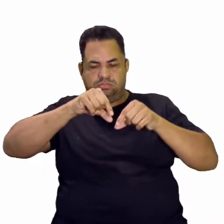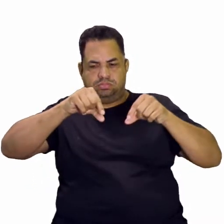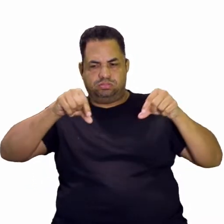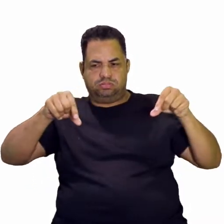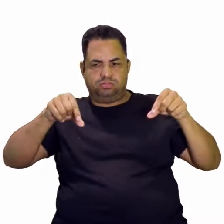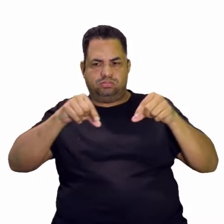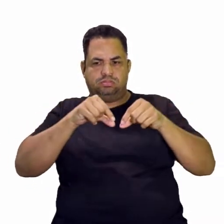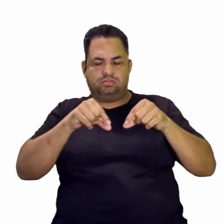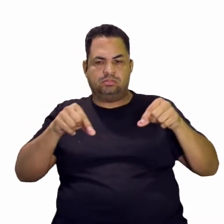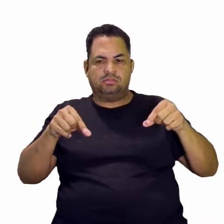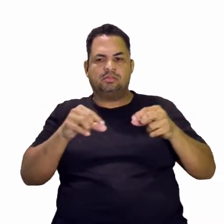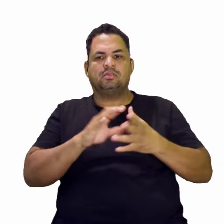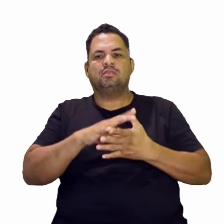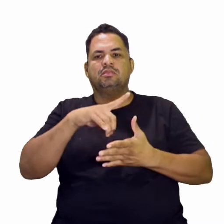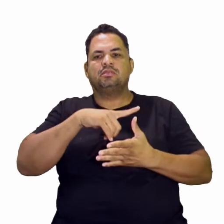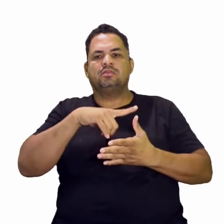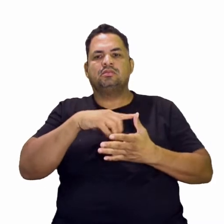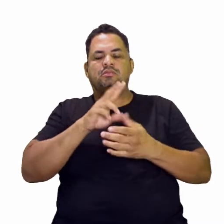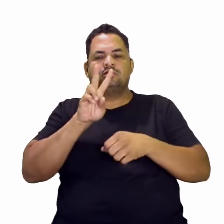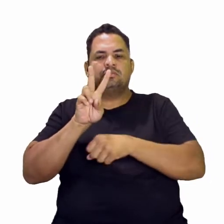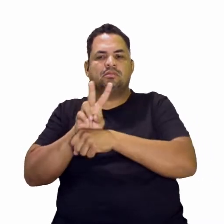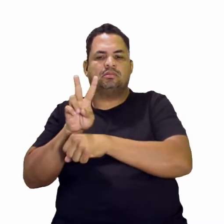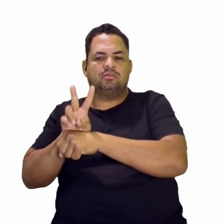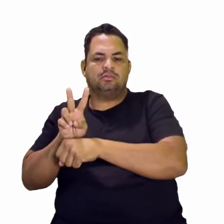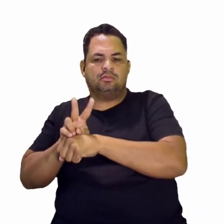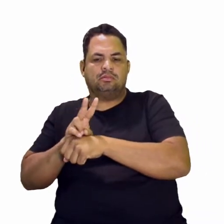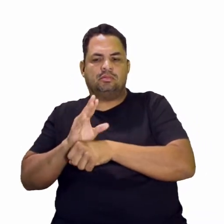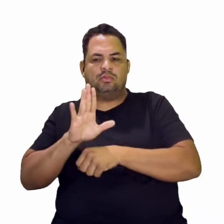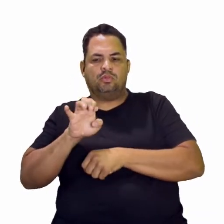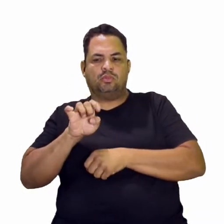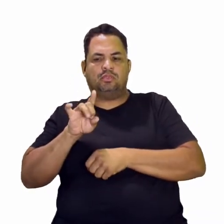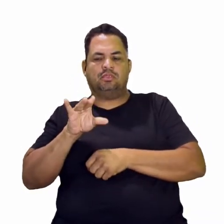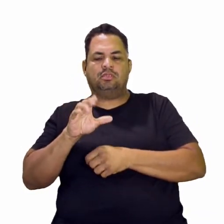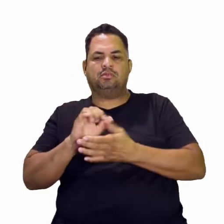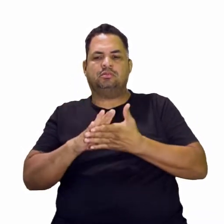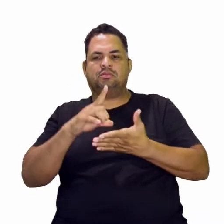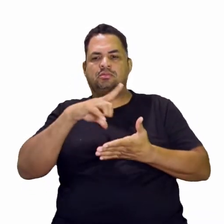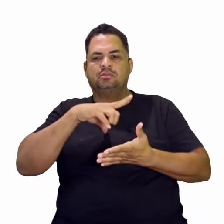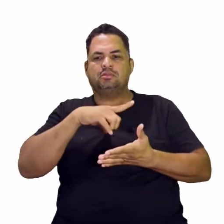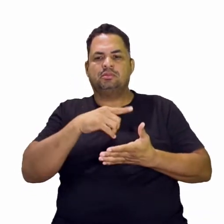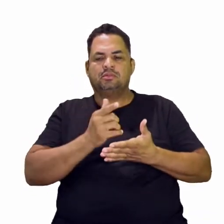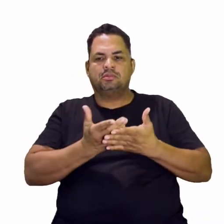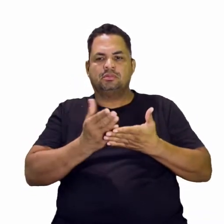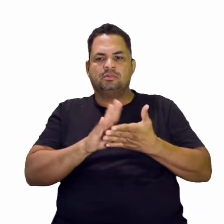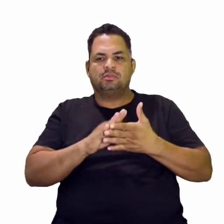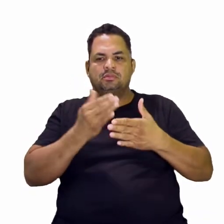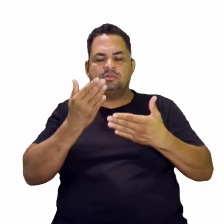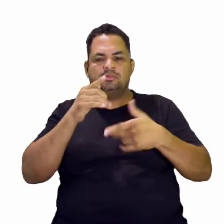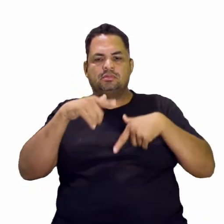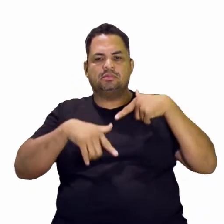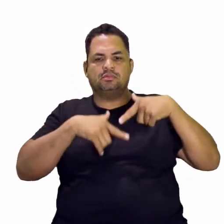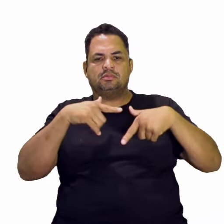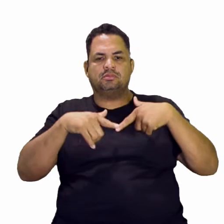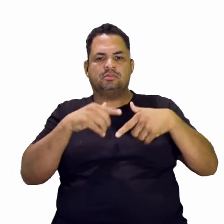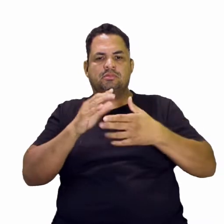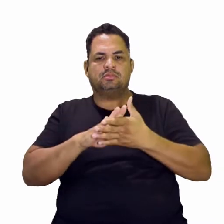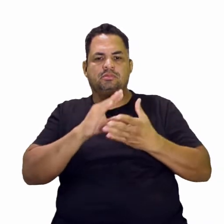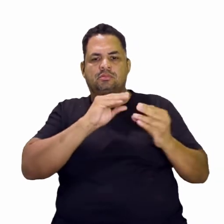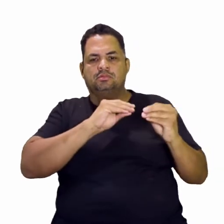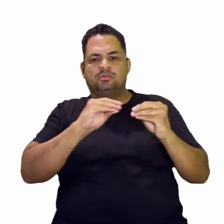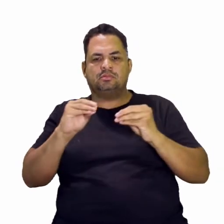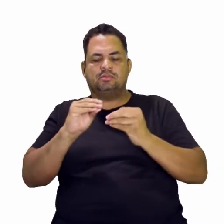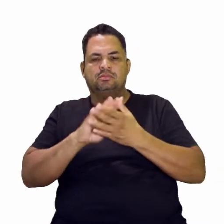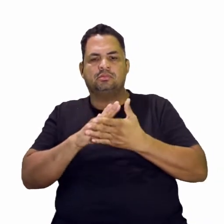corpos esponjosos ali protegendo a uretra. E aí essas prostaglandinas vão atuar aí como esses mensageiros